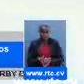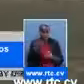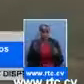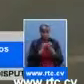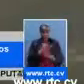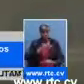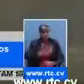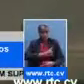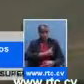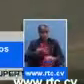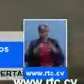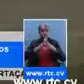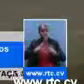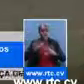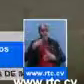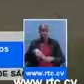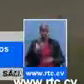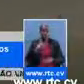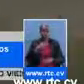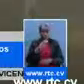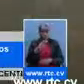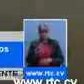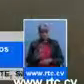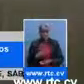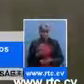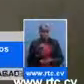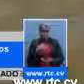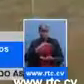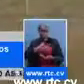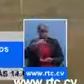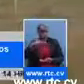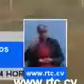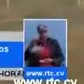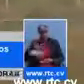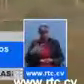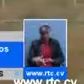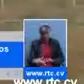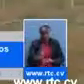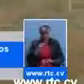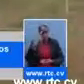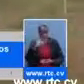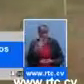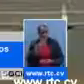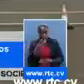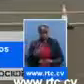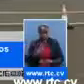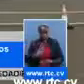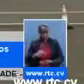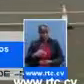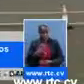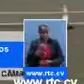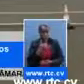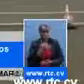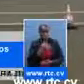de privatização e reestruturação já se vê os montantes de brown está disponíveis no primeiro trimestre de 2008